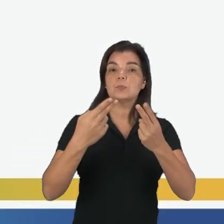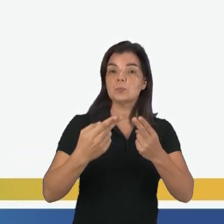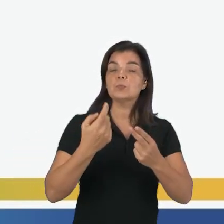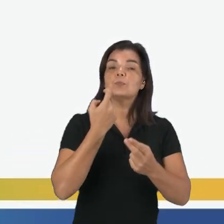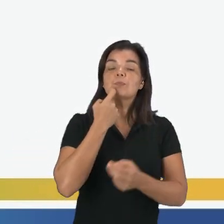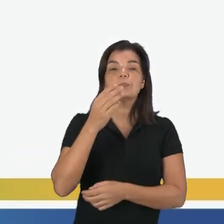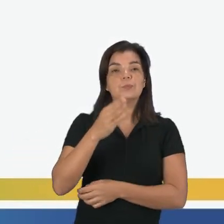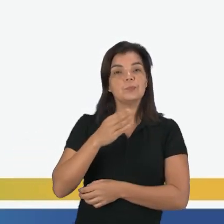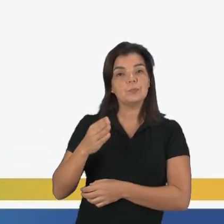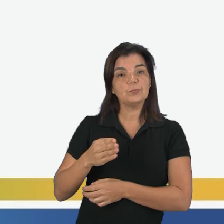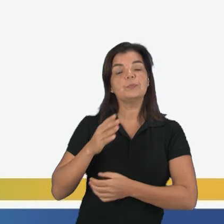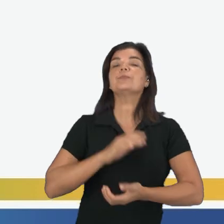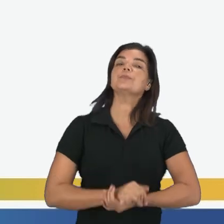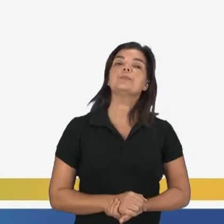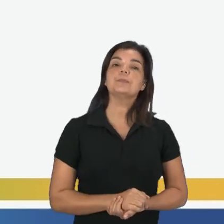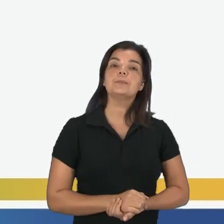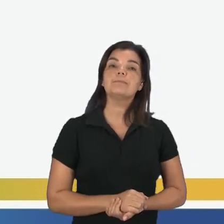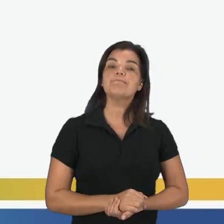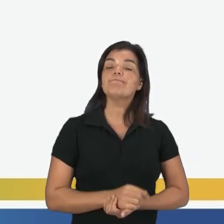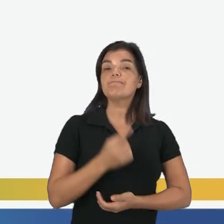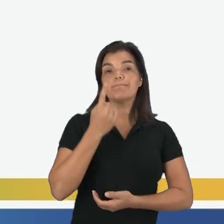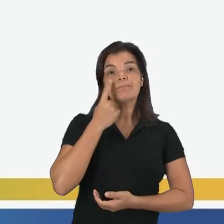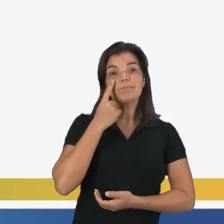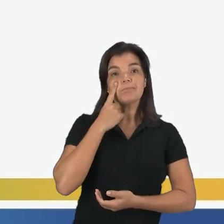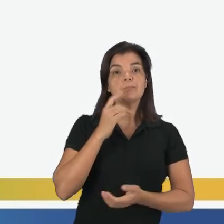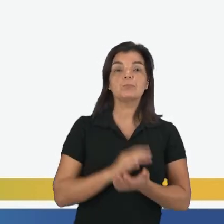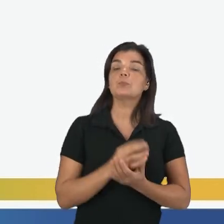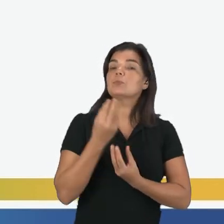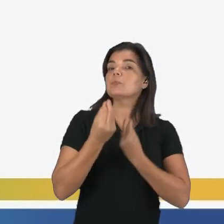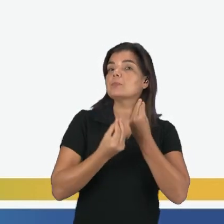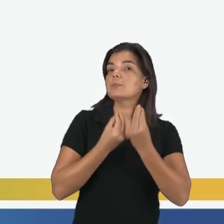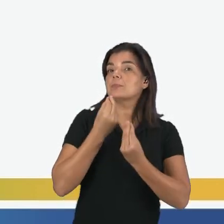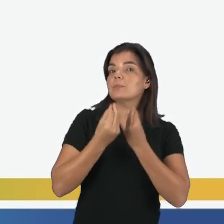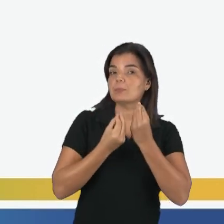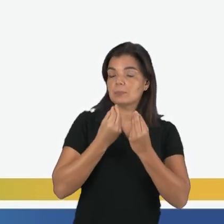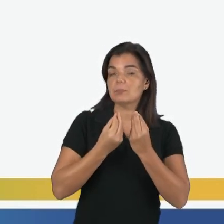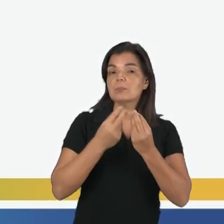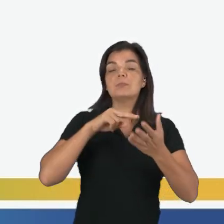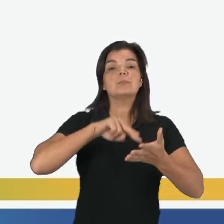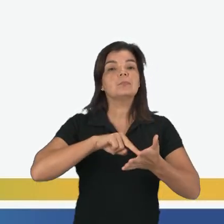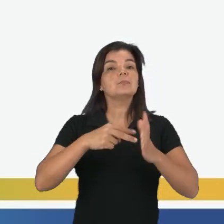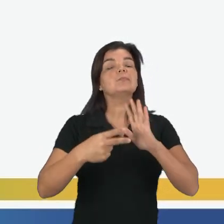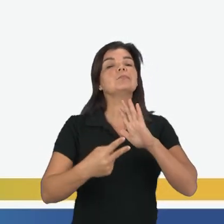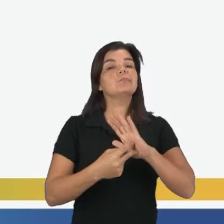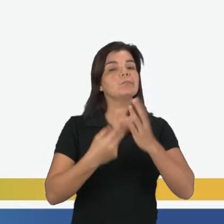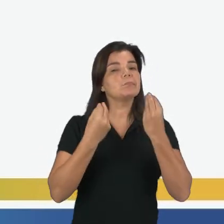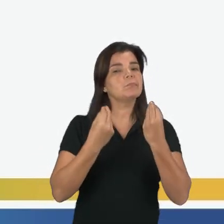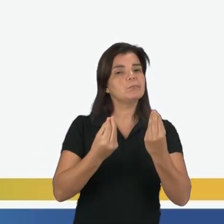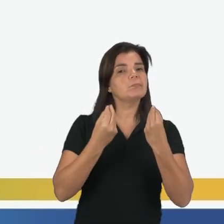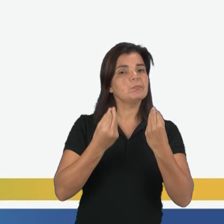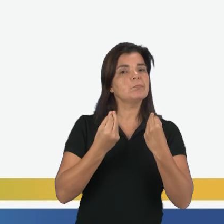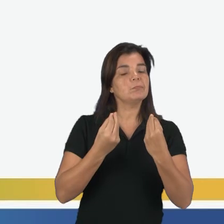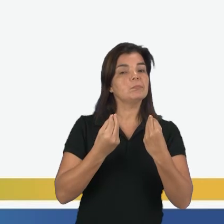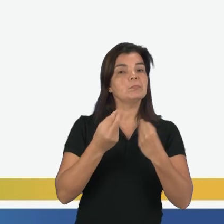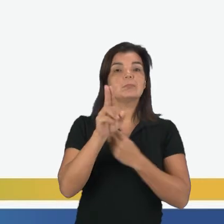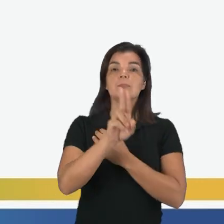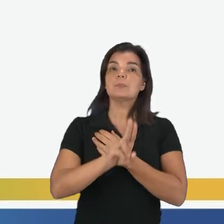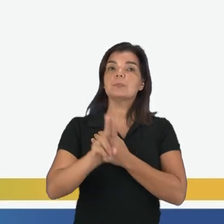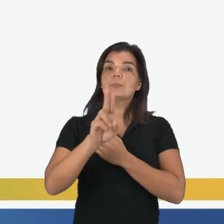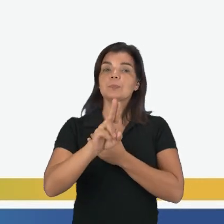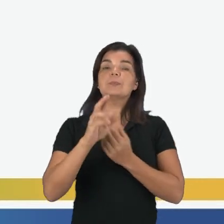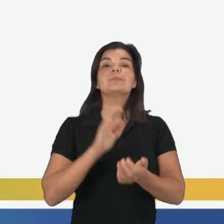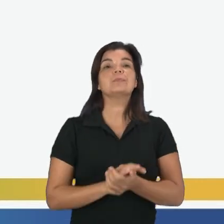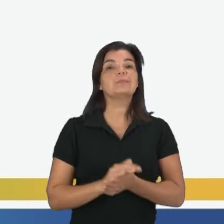nadávamos como peixinhos. Olhem a palavra como, gente. Para que essa palavra como está sendo